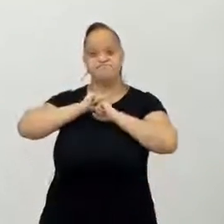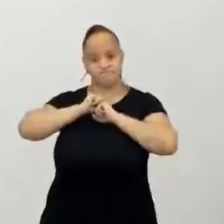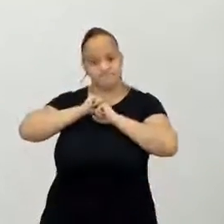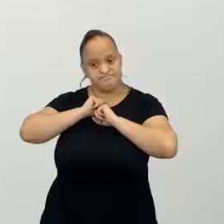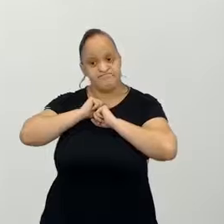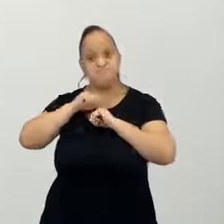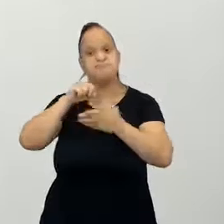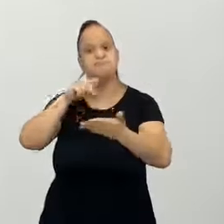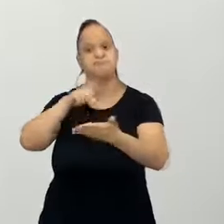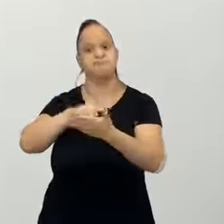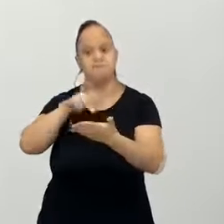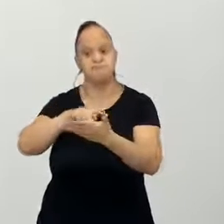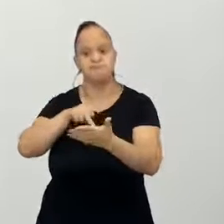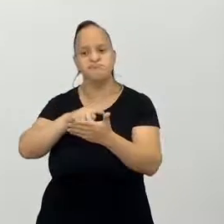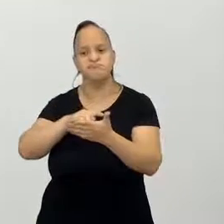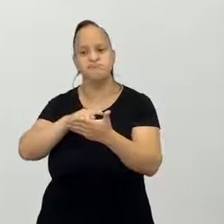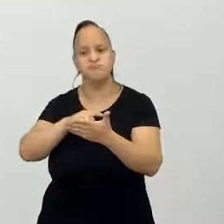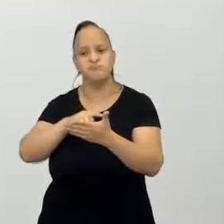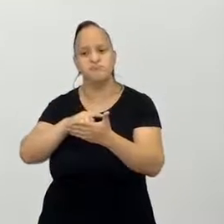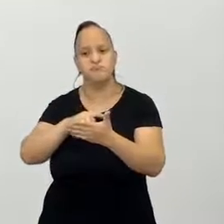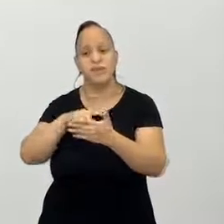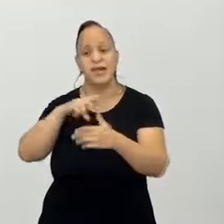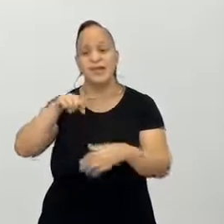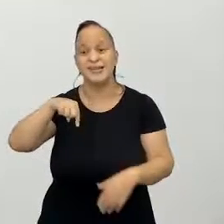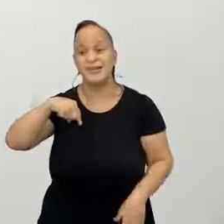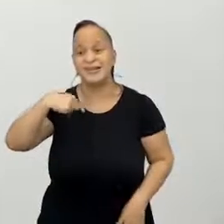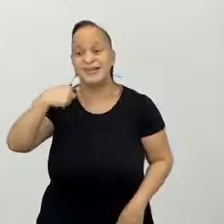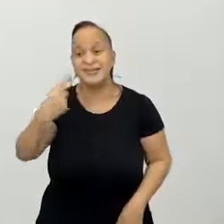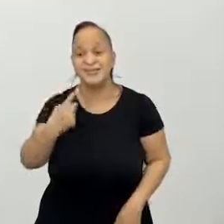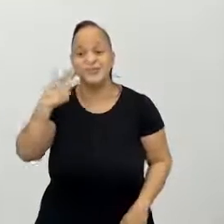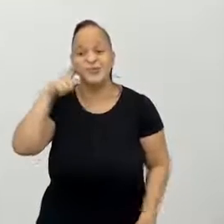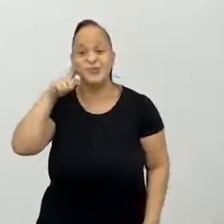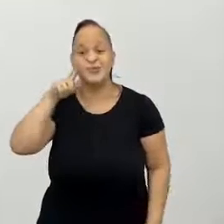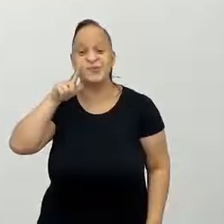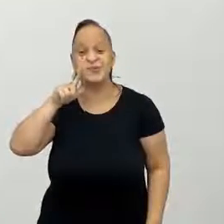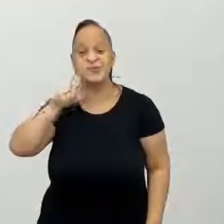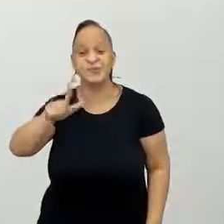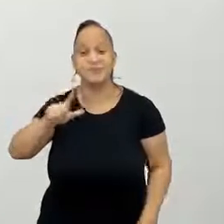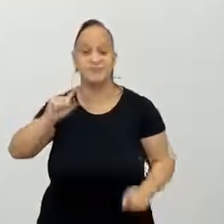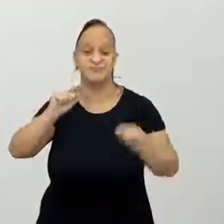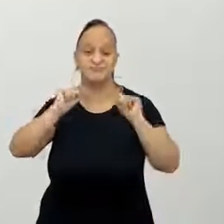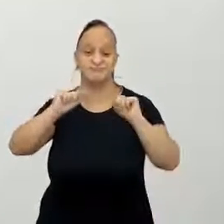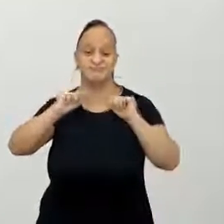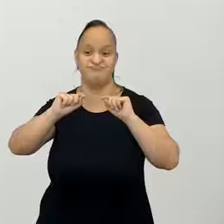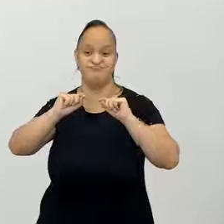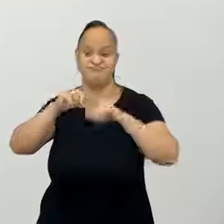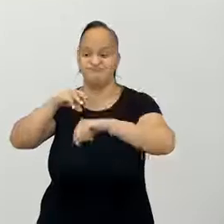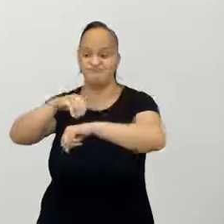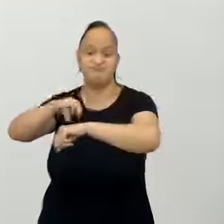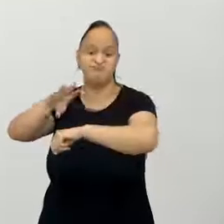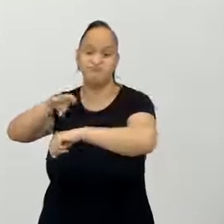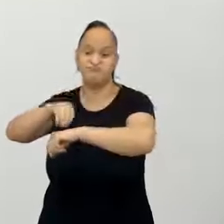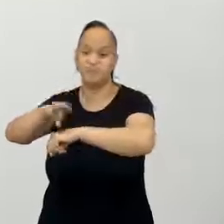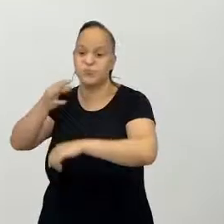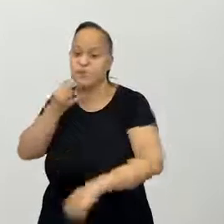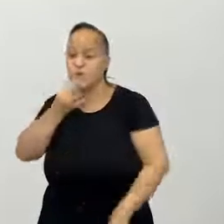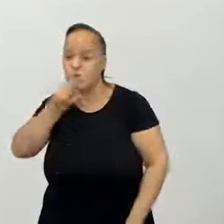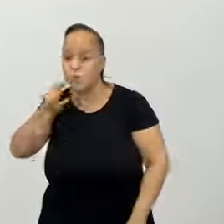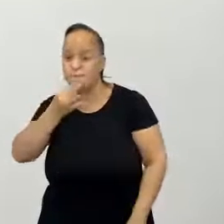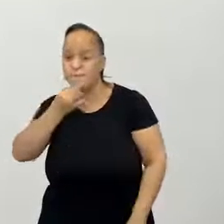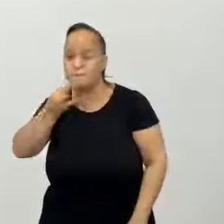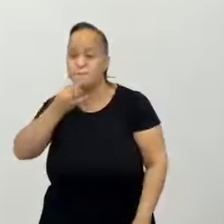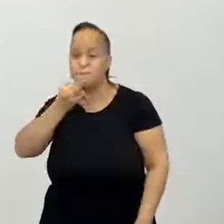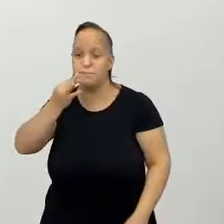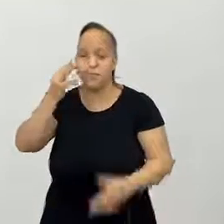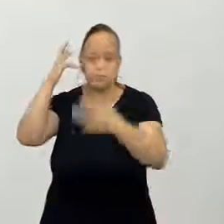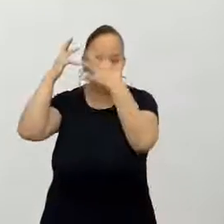é dentro da habilidade, quando a gente se apropria dela, que realmente a gente consegue fazer, né, propor sugestões, né, pensar melhor como a